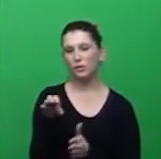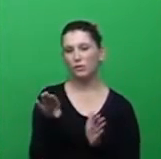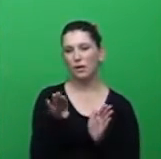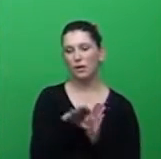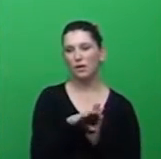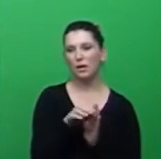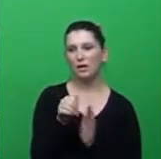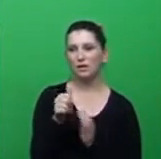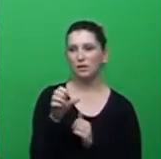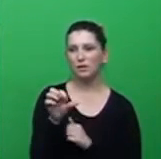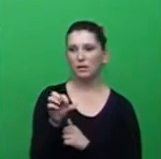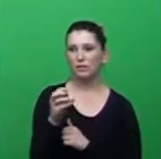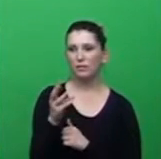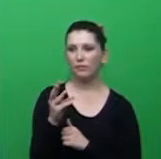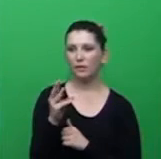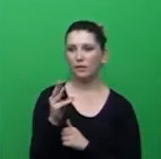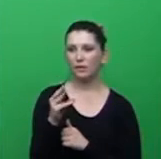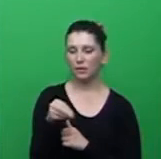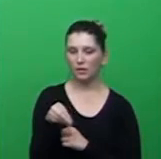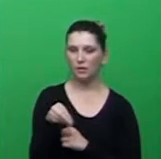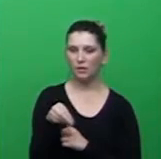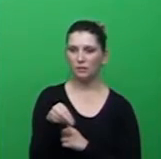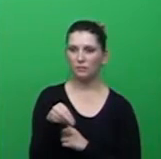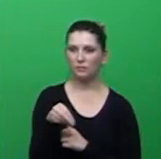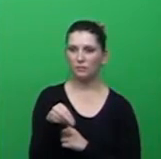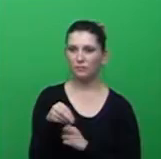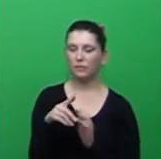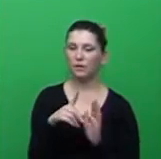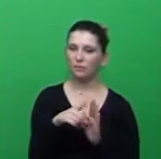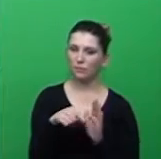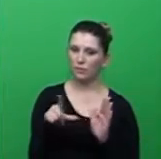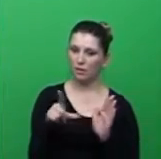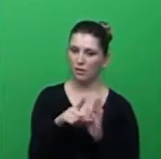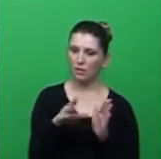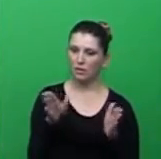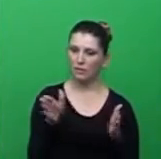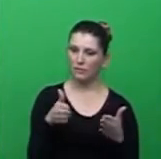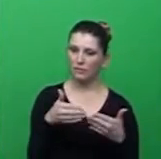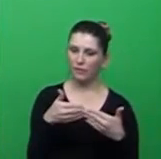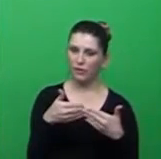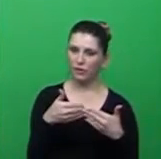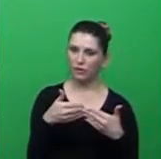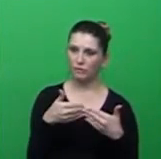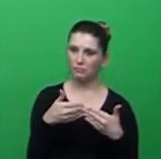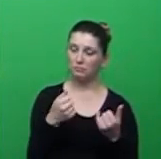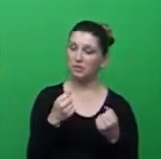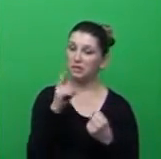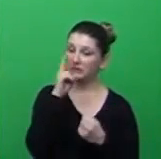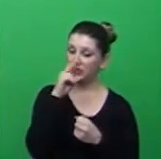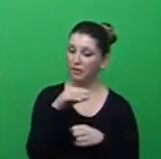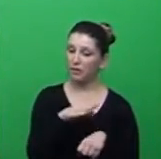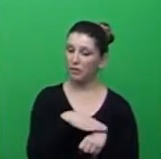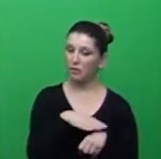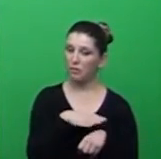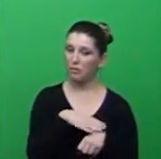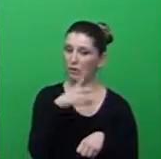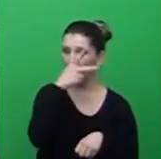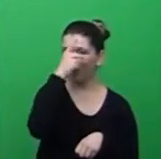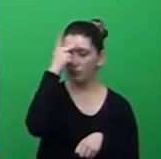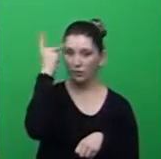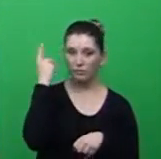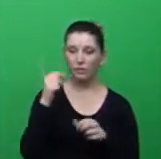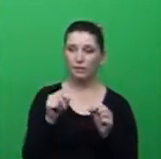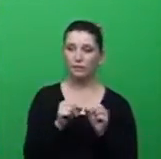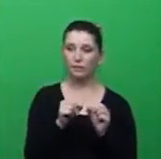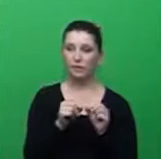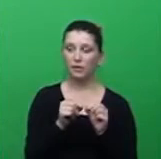19h30. Depois do comércio fechar. E aí, assim que o comércio fecha, né, aí tem que ver que horas a prefeitura vai, aliás, a coleta é